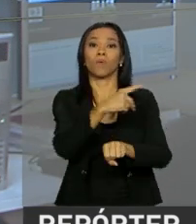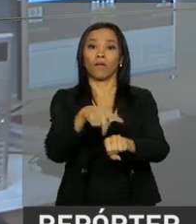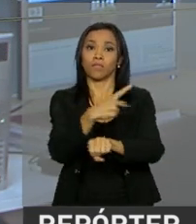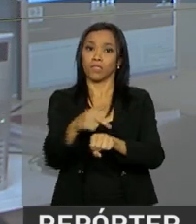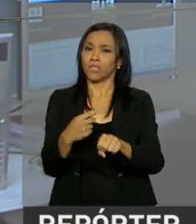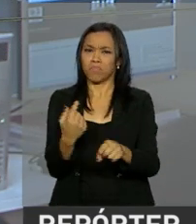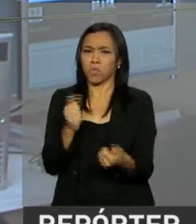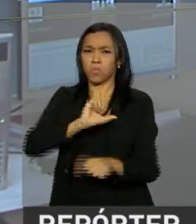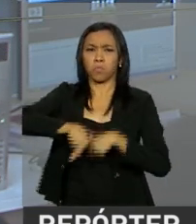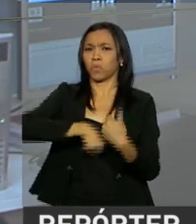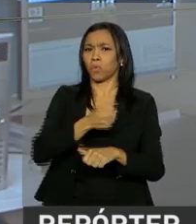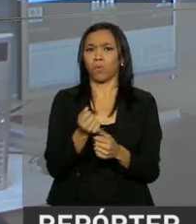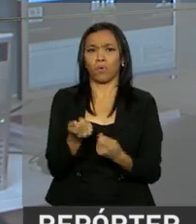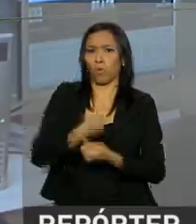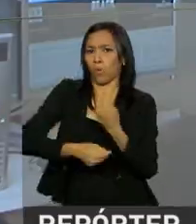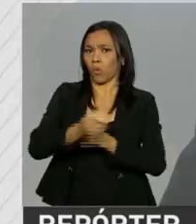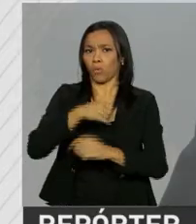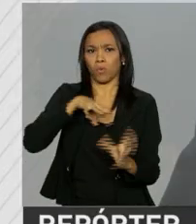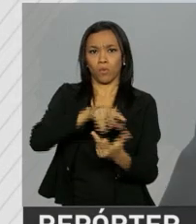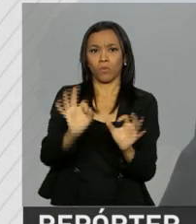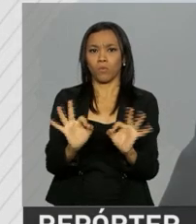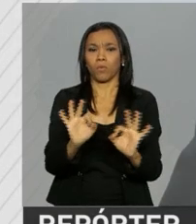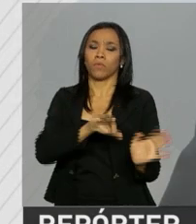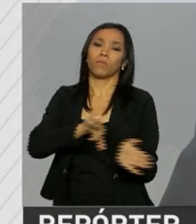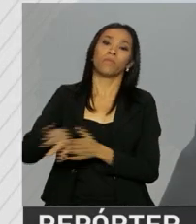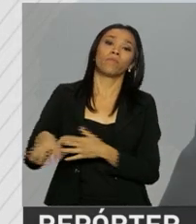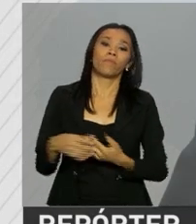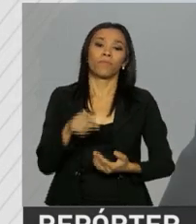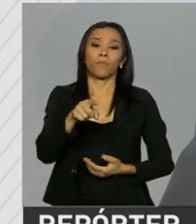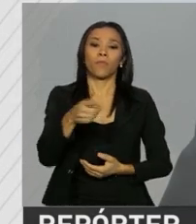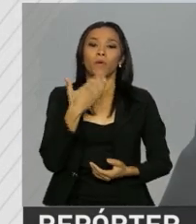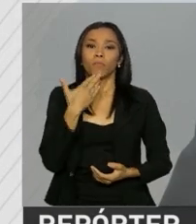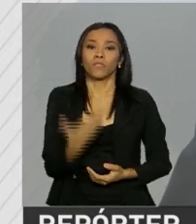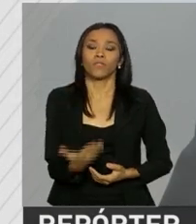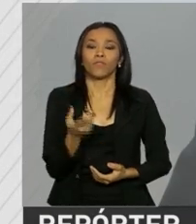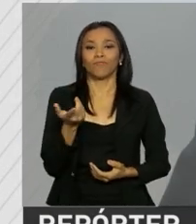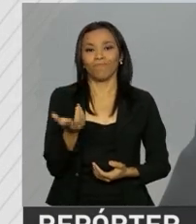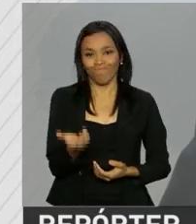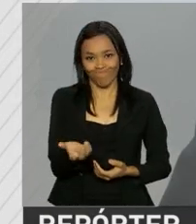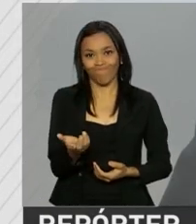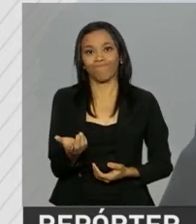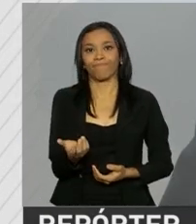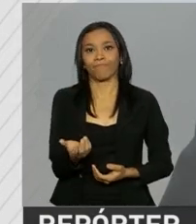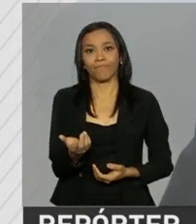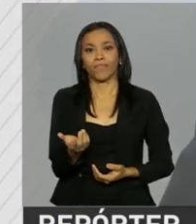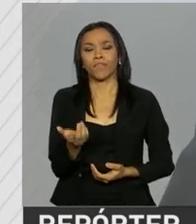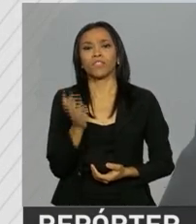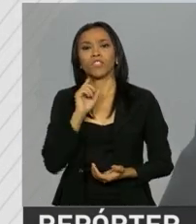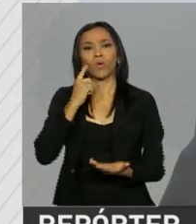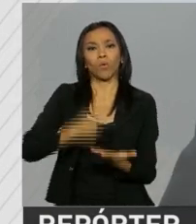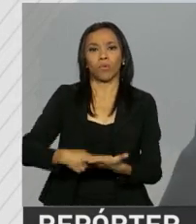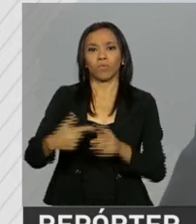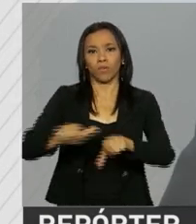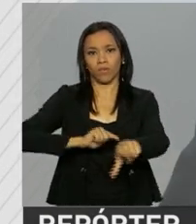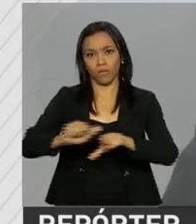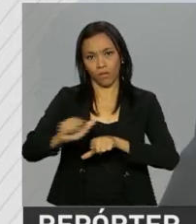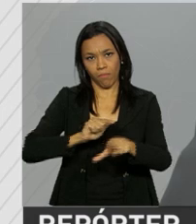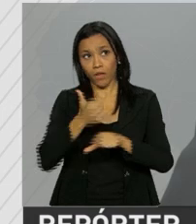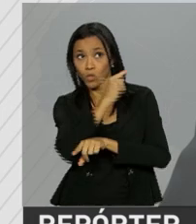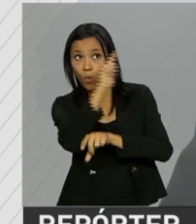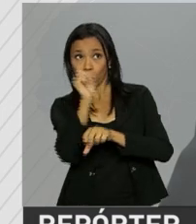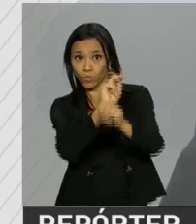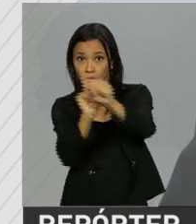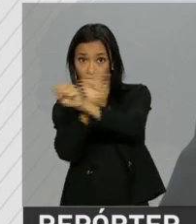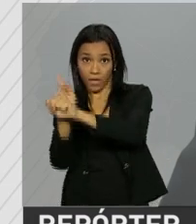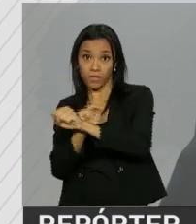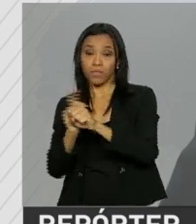mundiais aqui no Brasil. O que eu tenho de pedidos, inclusive de audiências, de agenda de outros países,